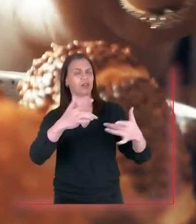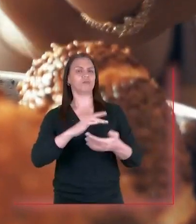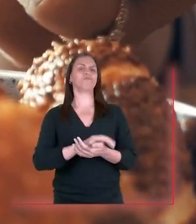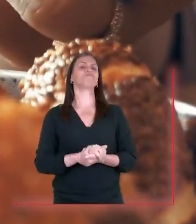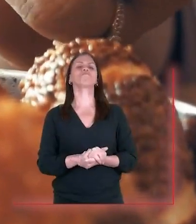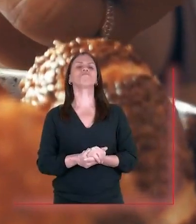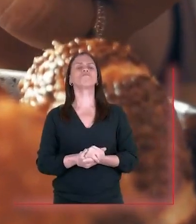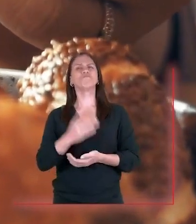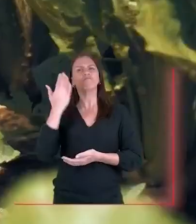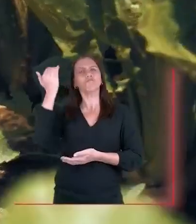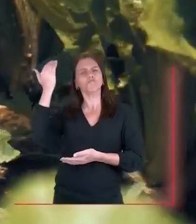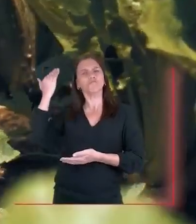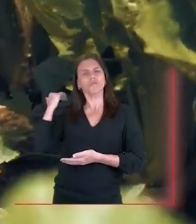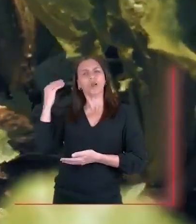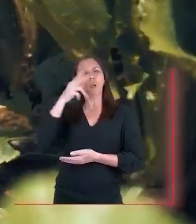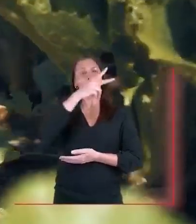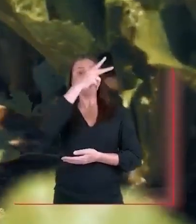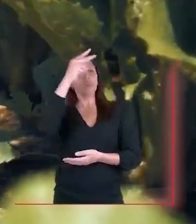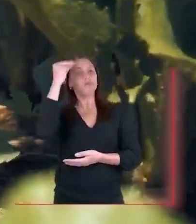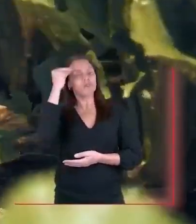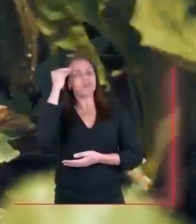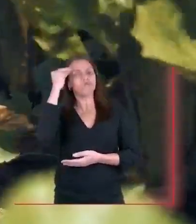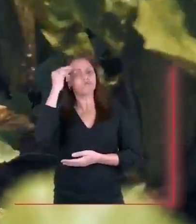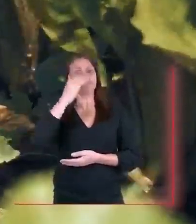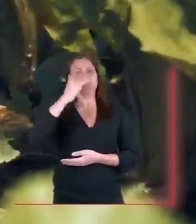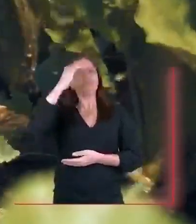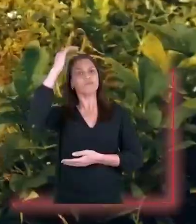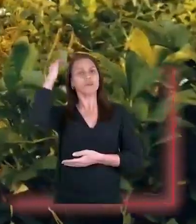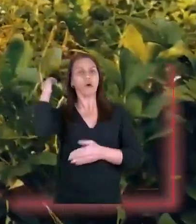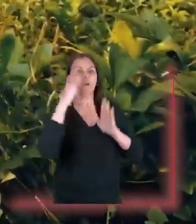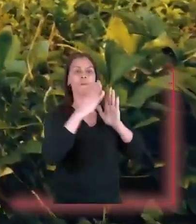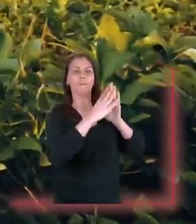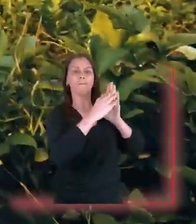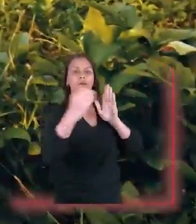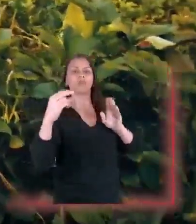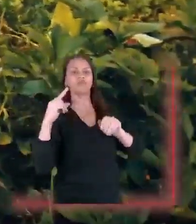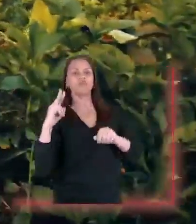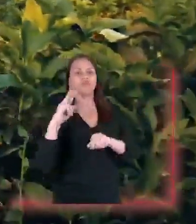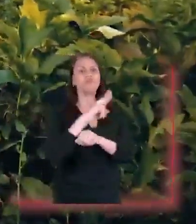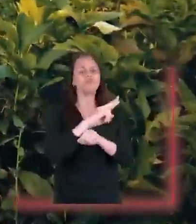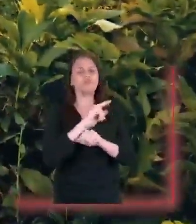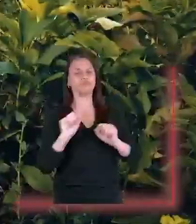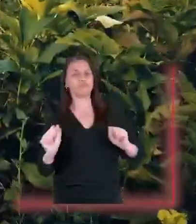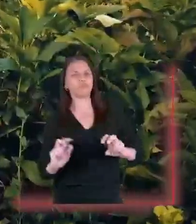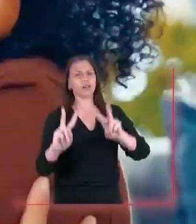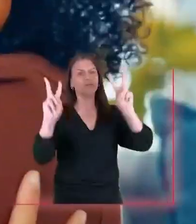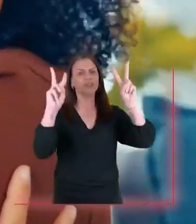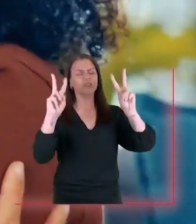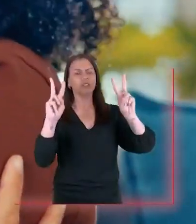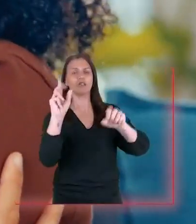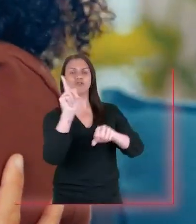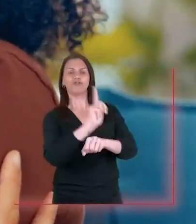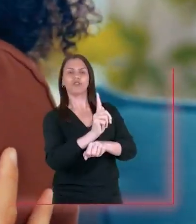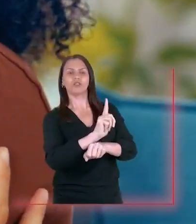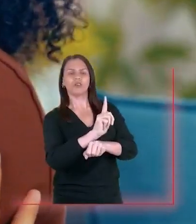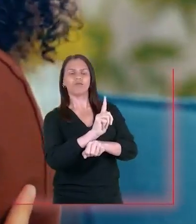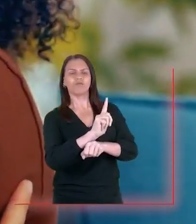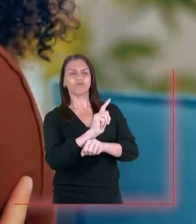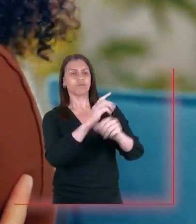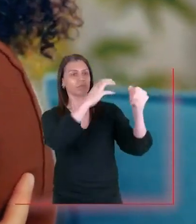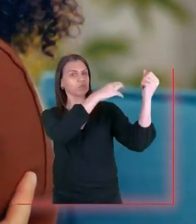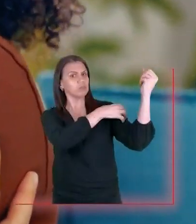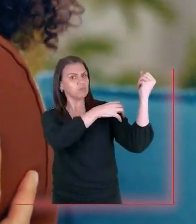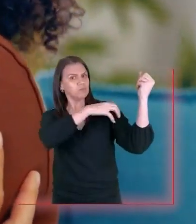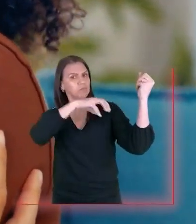Desde quando foi prefeita, Thelma defende um modelo de desenvolvimento que valoriza a autogestão, empoderando trabalhadores